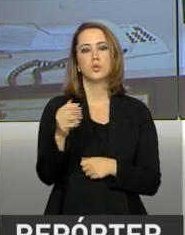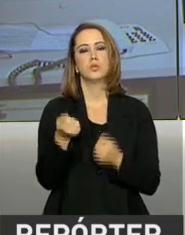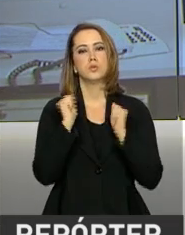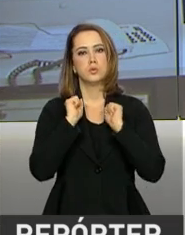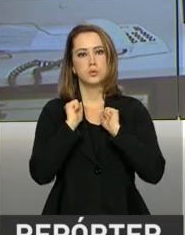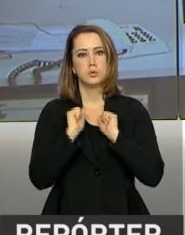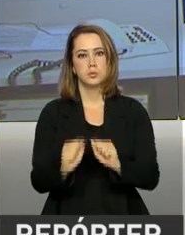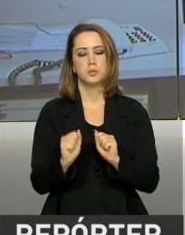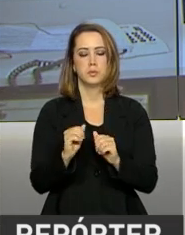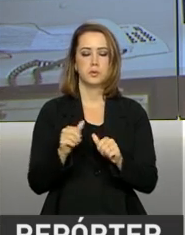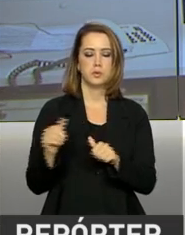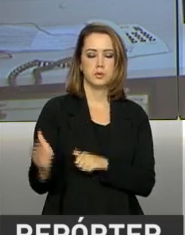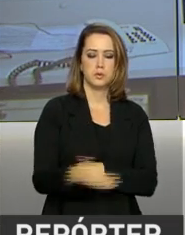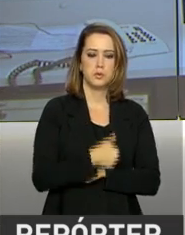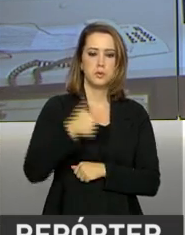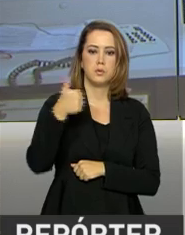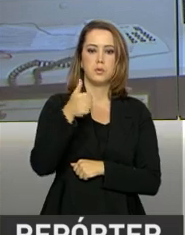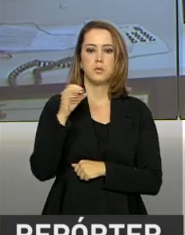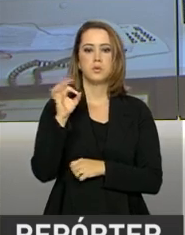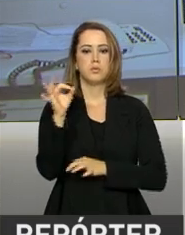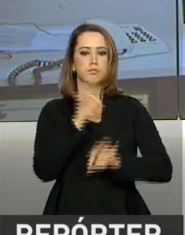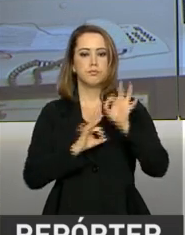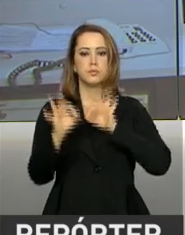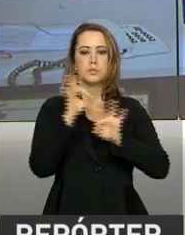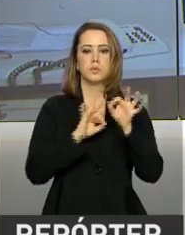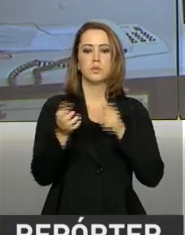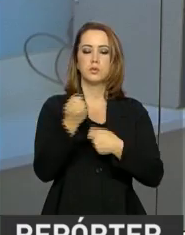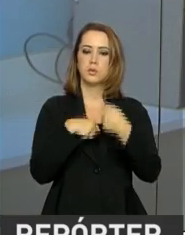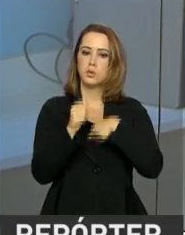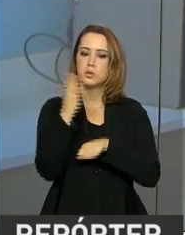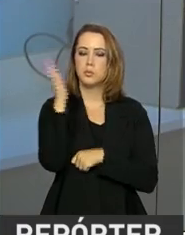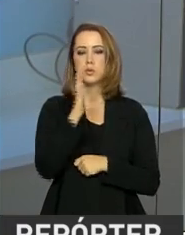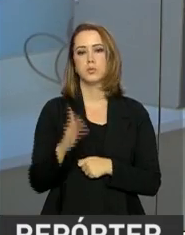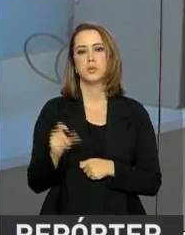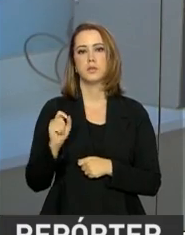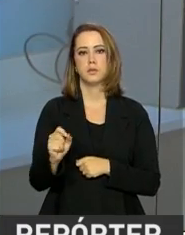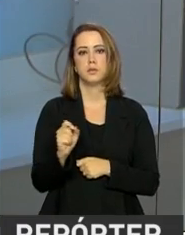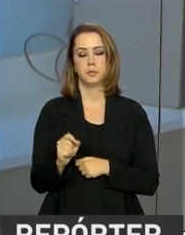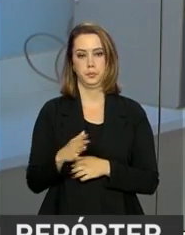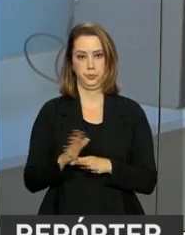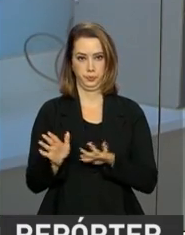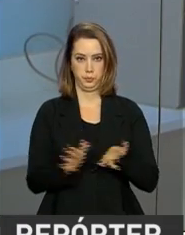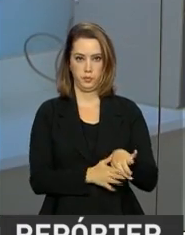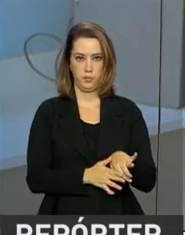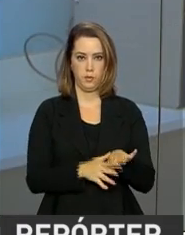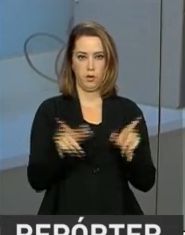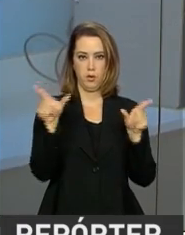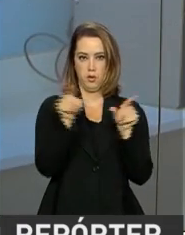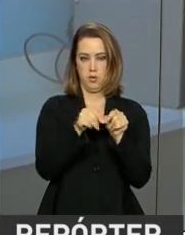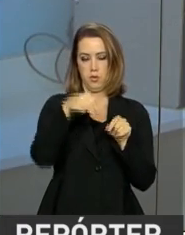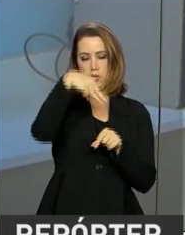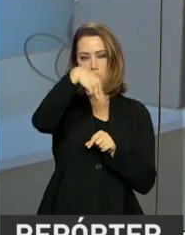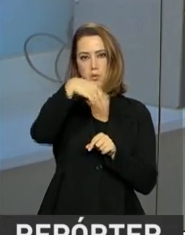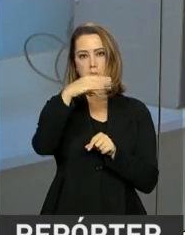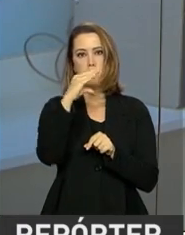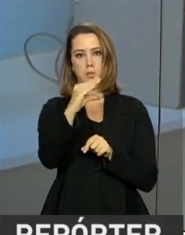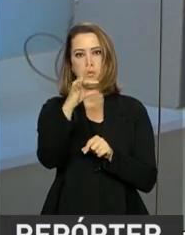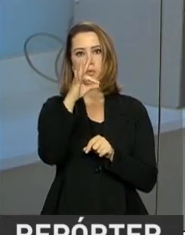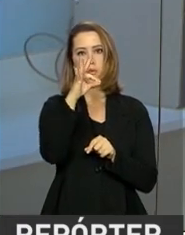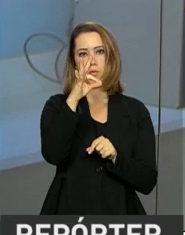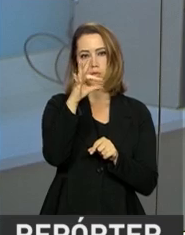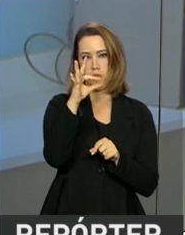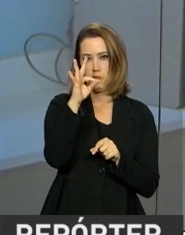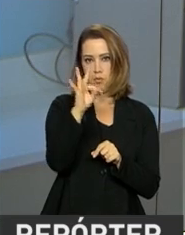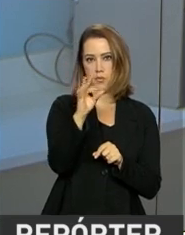e permitir uma melhor organização da economia brasileira o ministério da Ciência Tecnologia inovações e comunicações